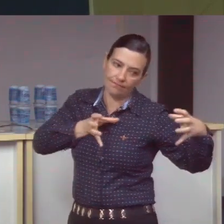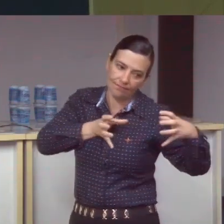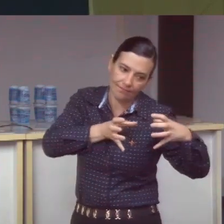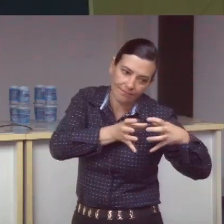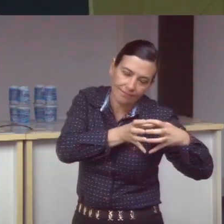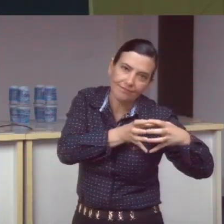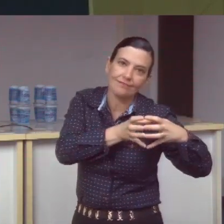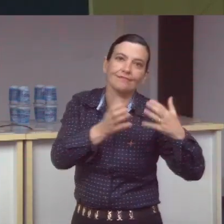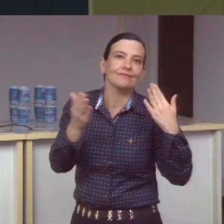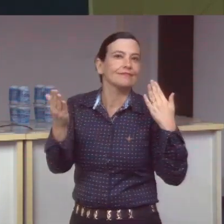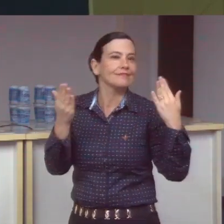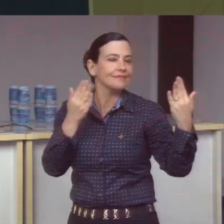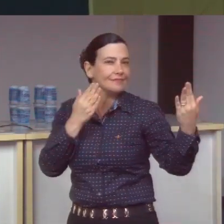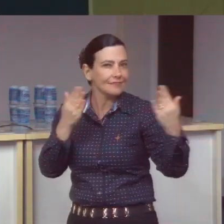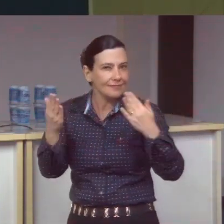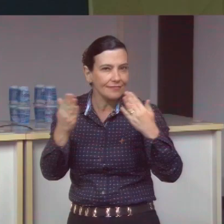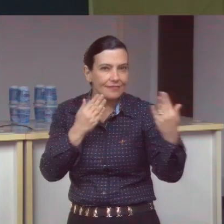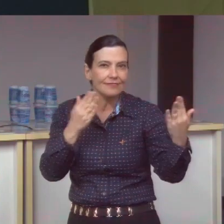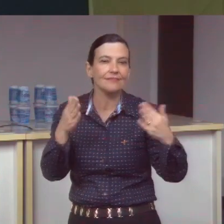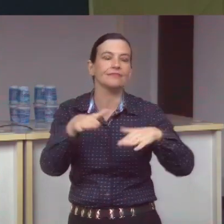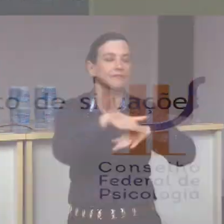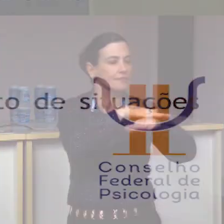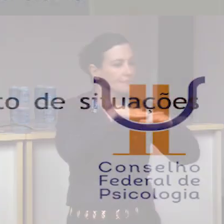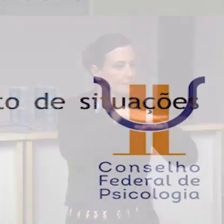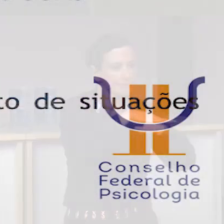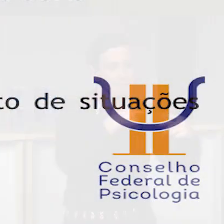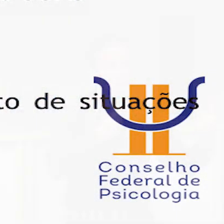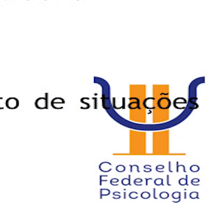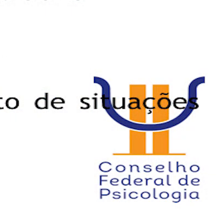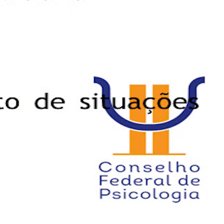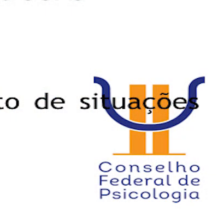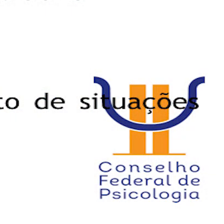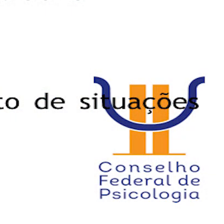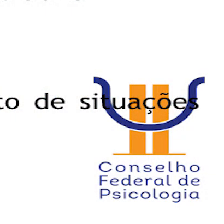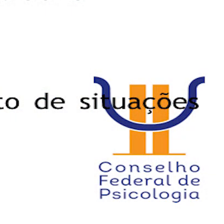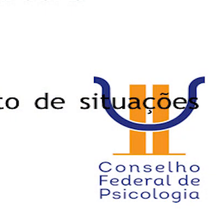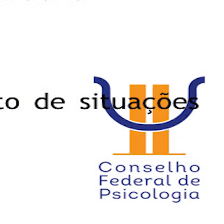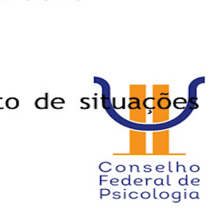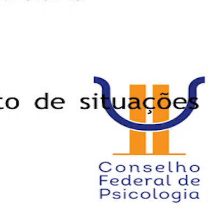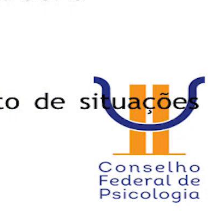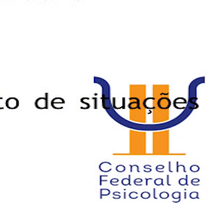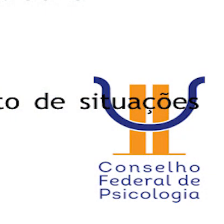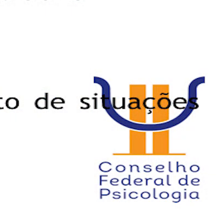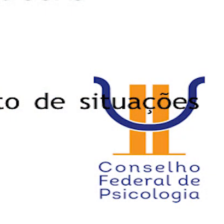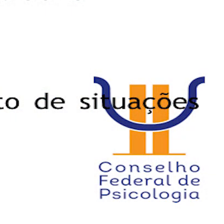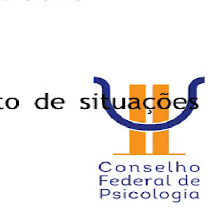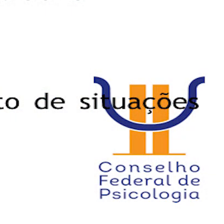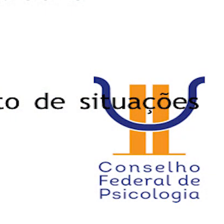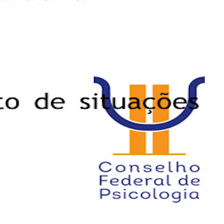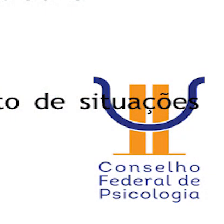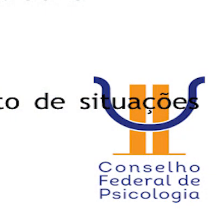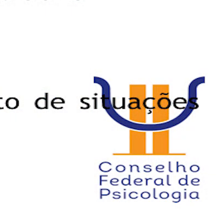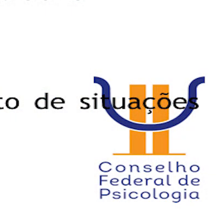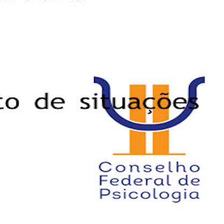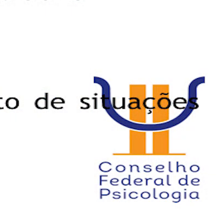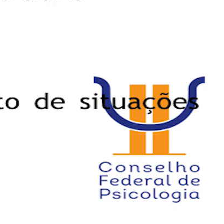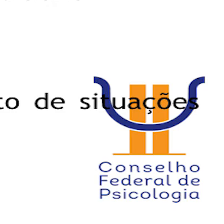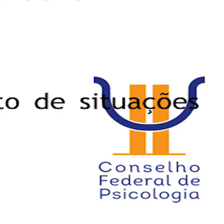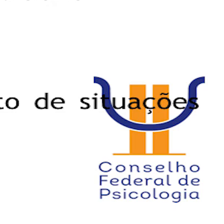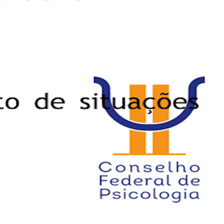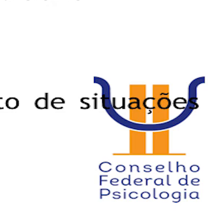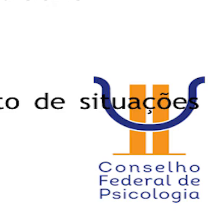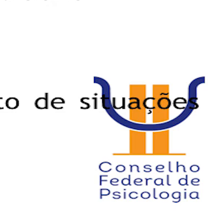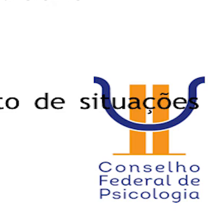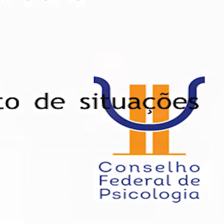os outros atores, todos os outros atores. Então, nós trabalhamos fortalecendo os profissionais, orientando,